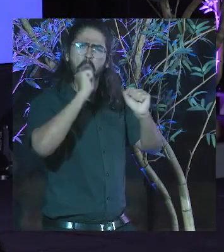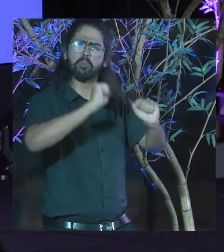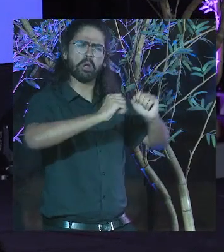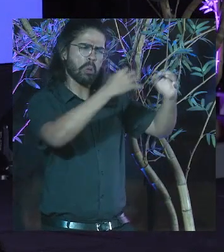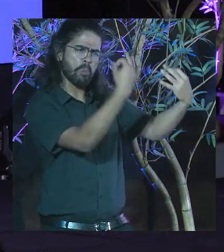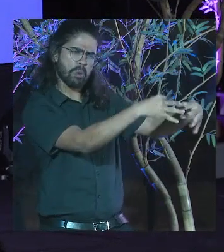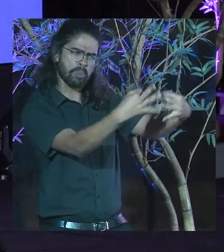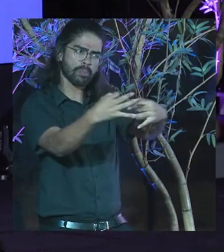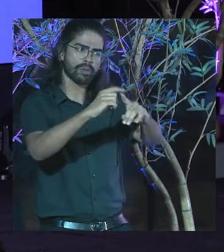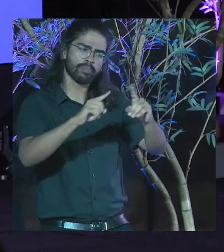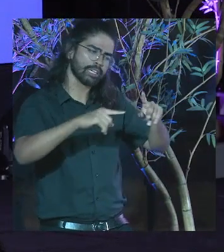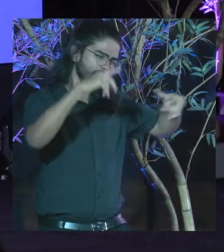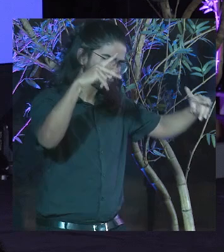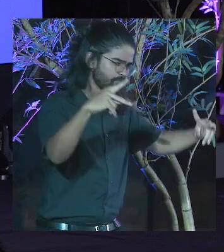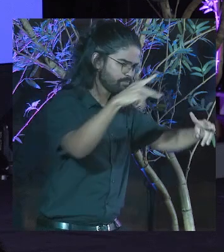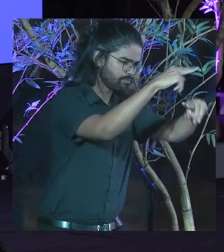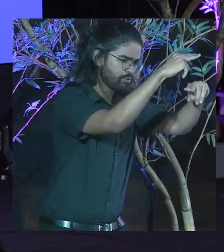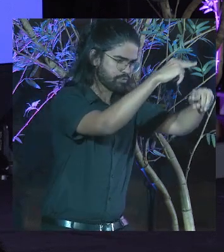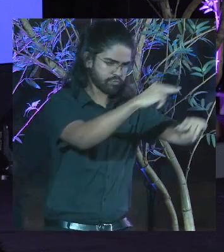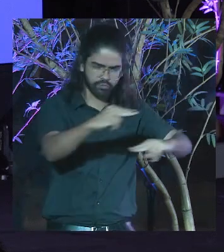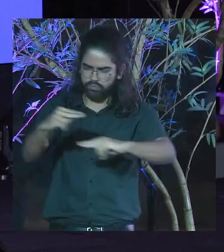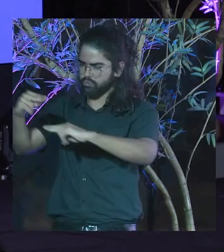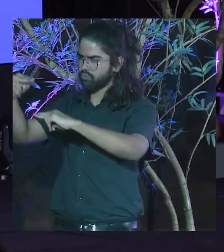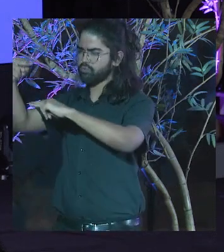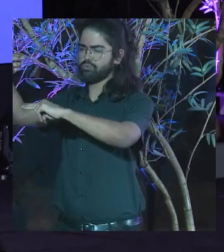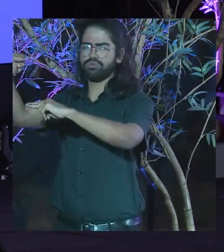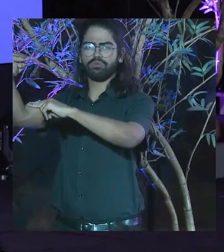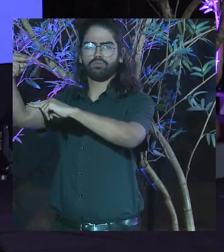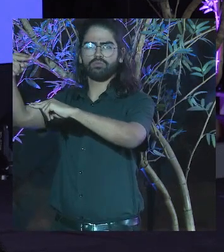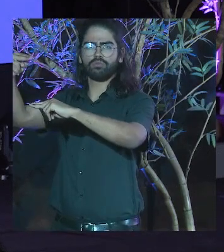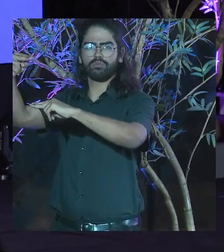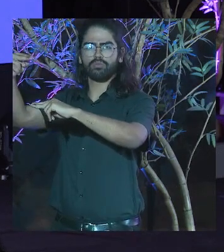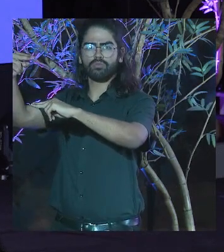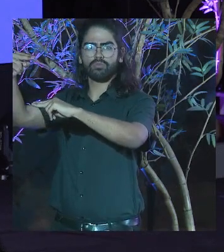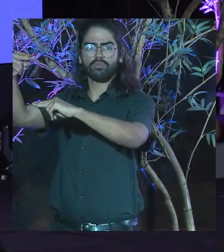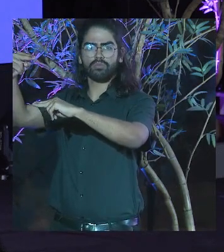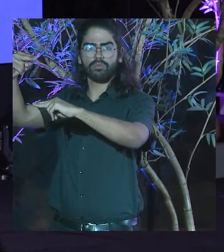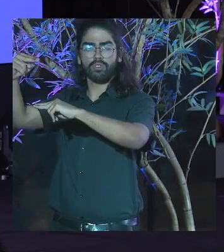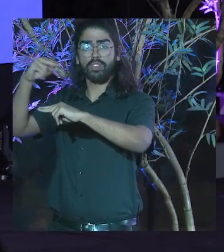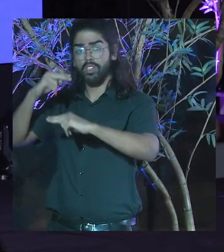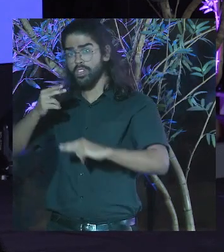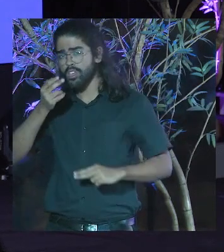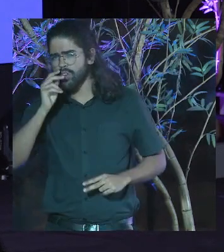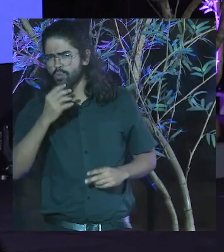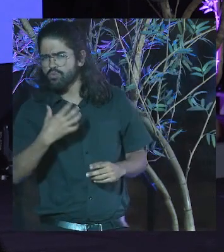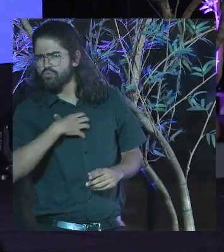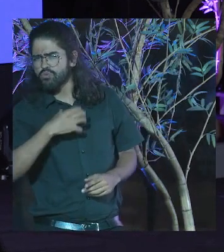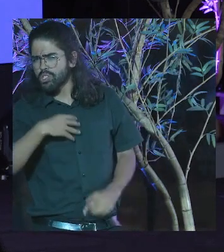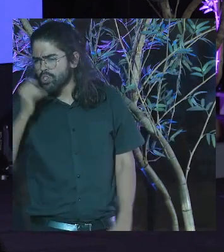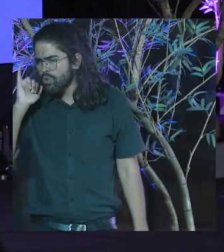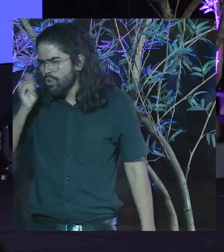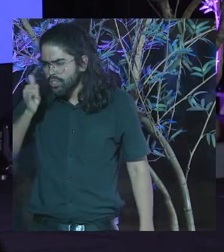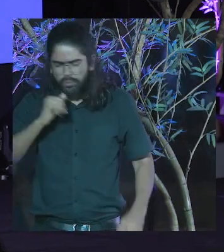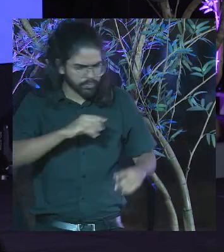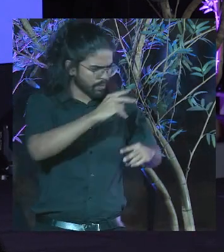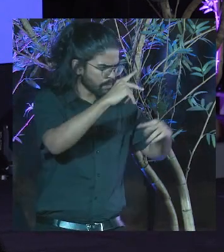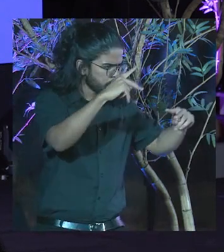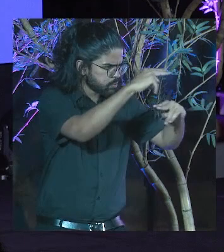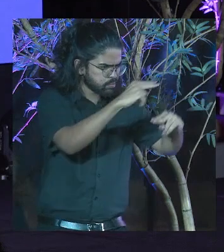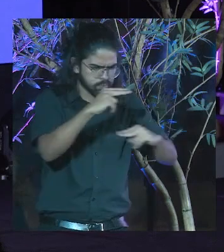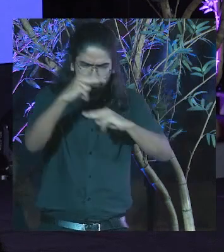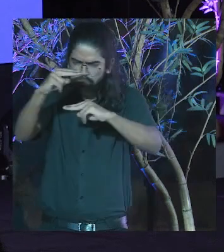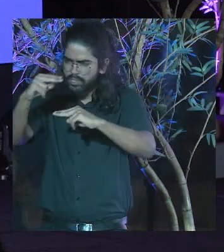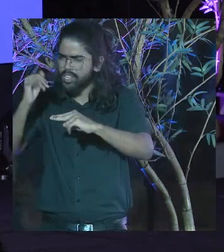correto possível, mas ela é um recorte de alguns dados. E uma história contada para conectar aqueles dados.